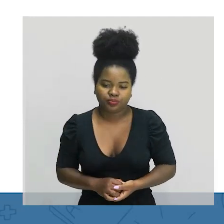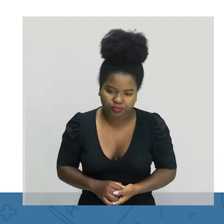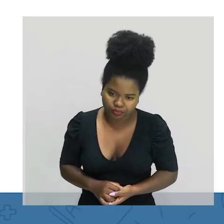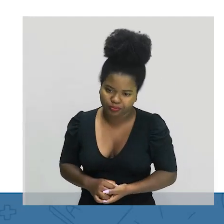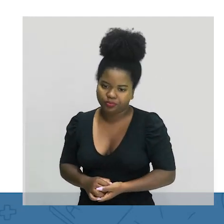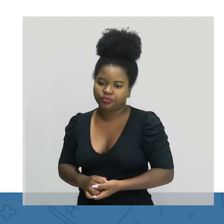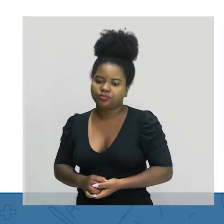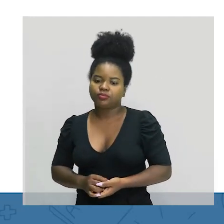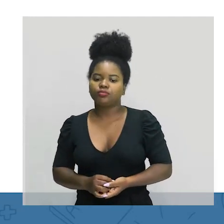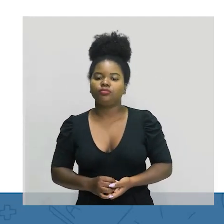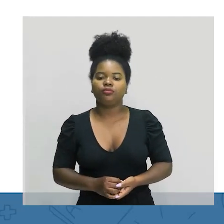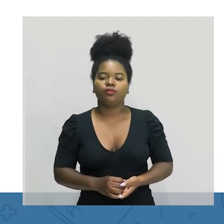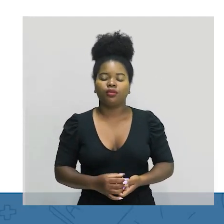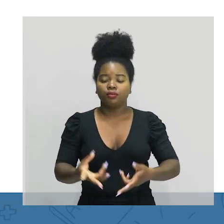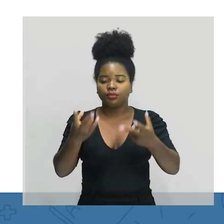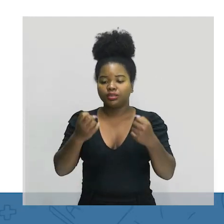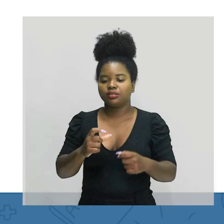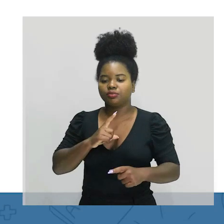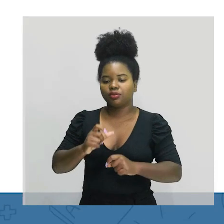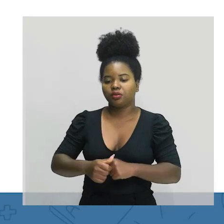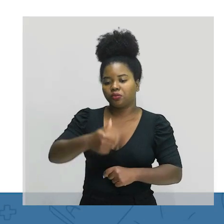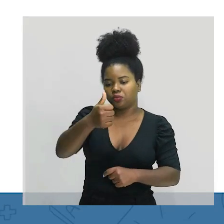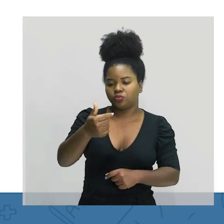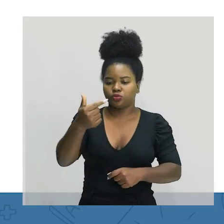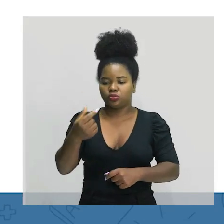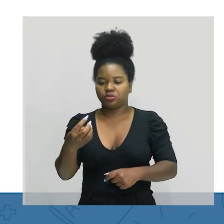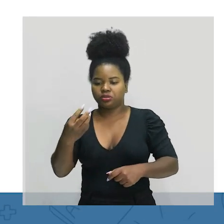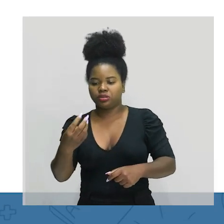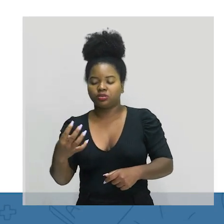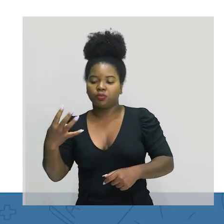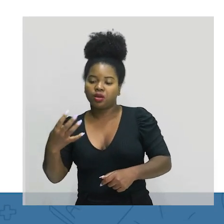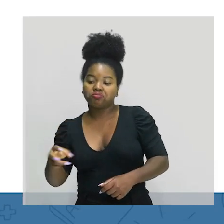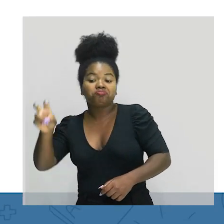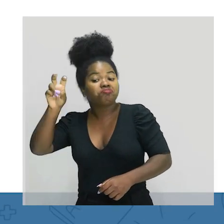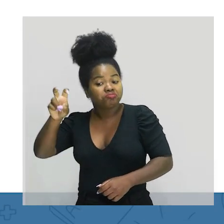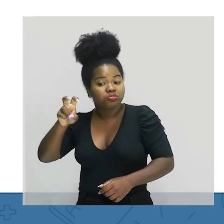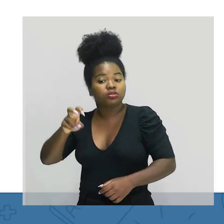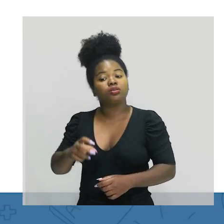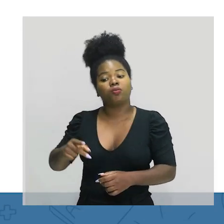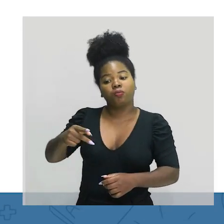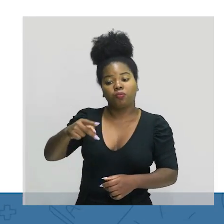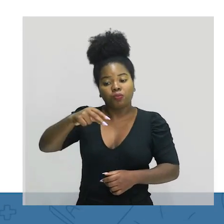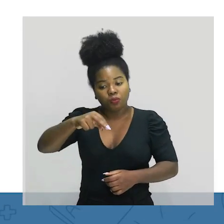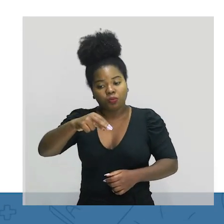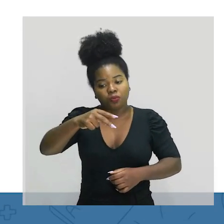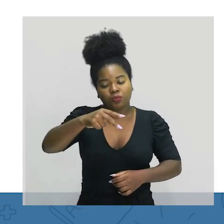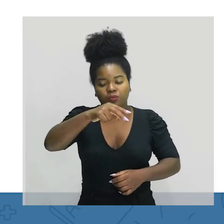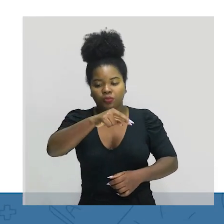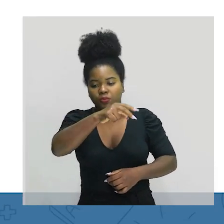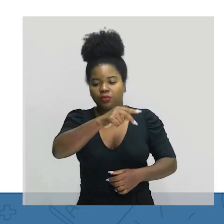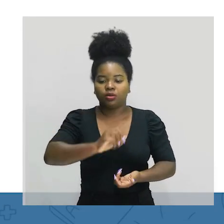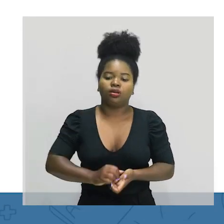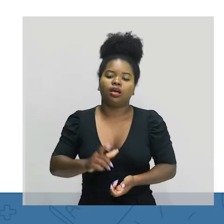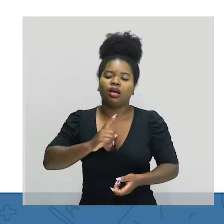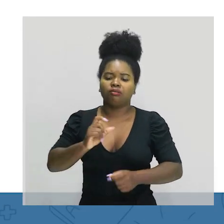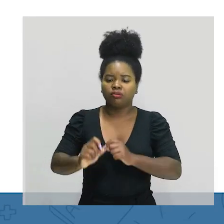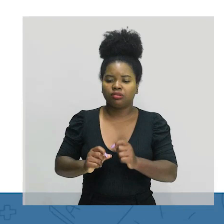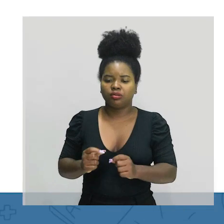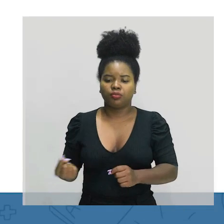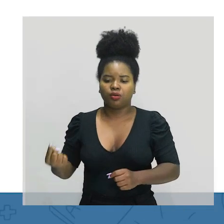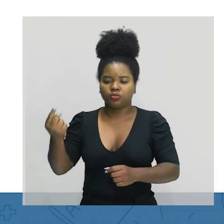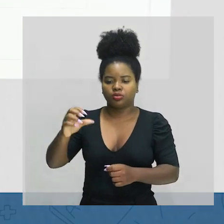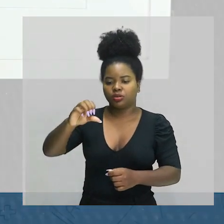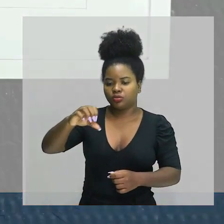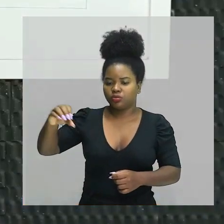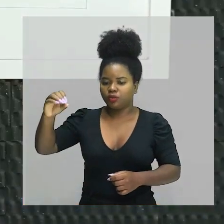Então a gente observa aqui que eu tenho 1, 2, 3, 4, 5 degraus, né? E ele tem aqui a altura que ele me